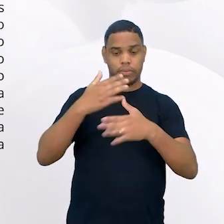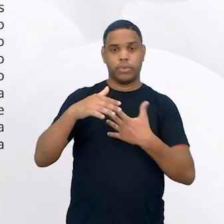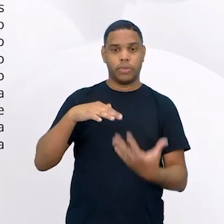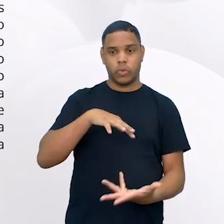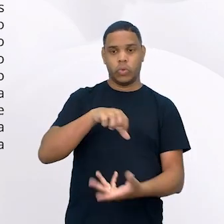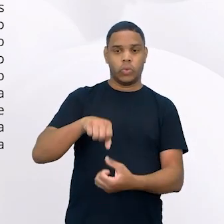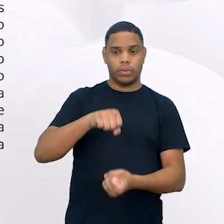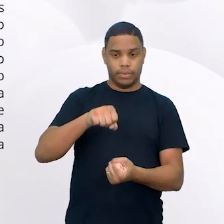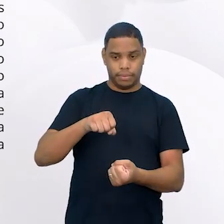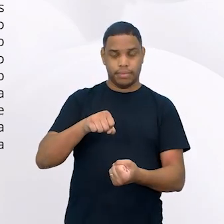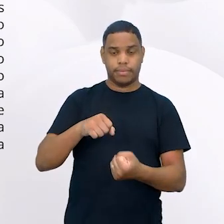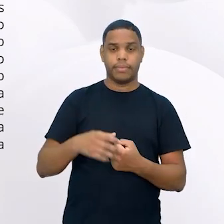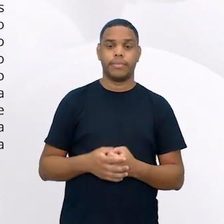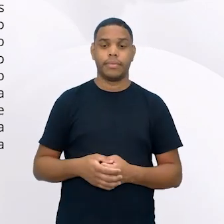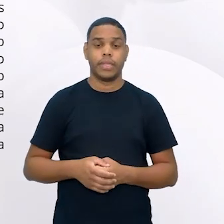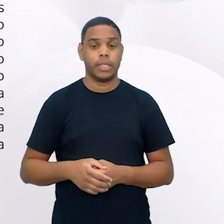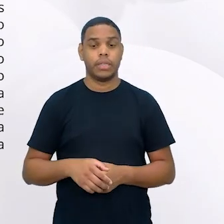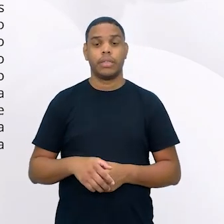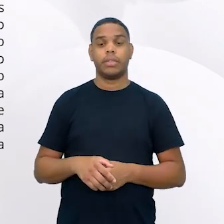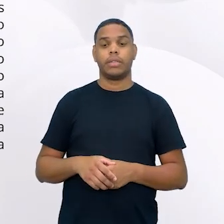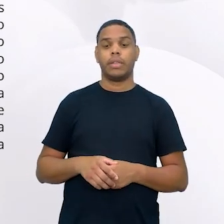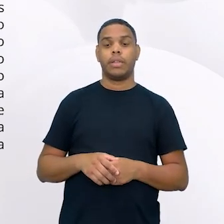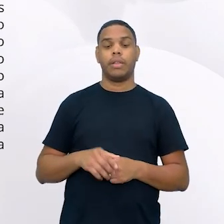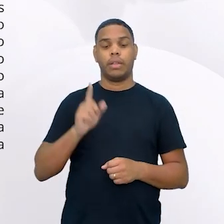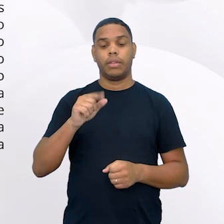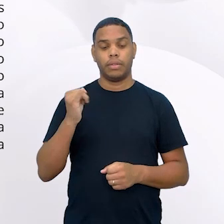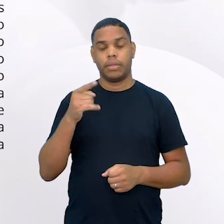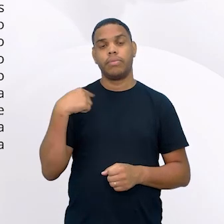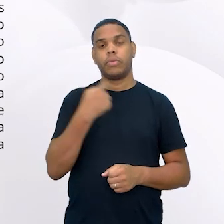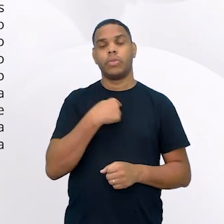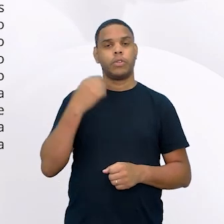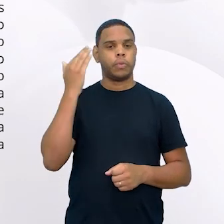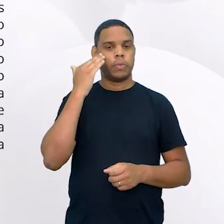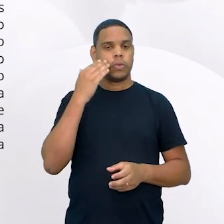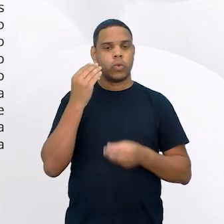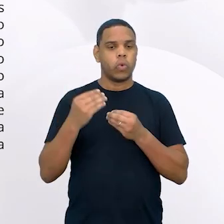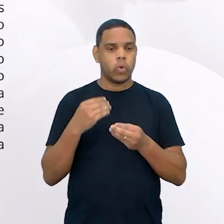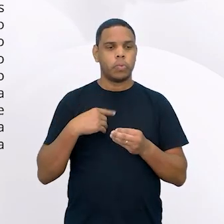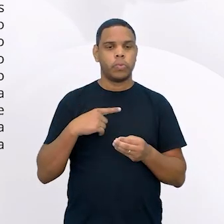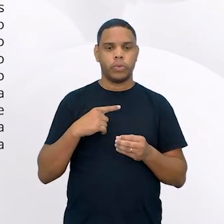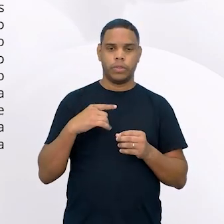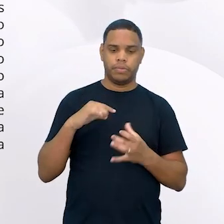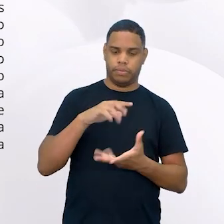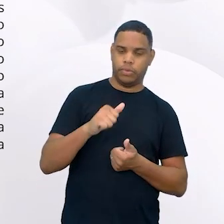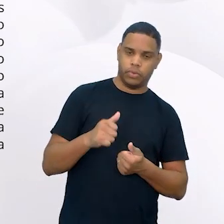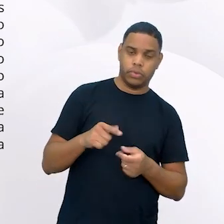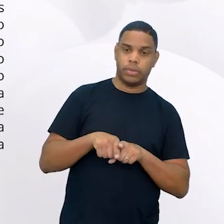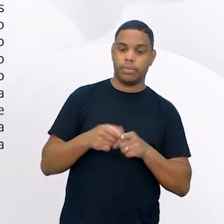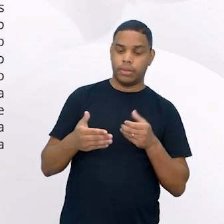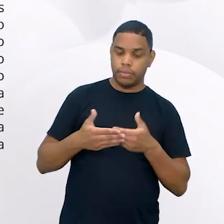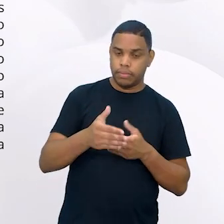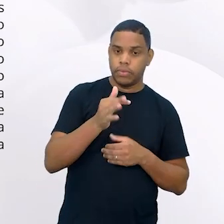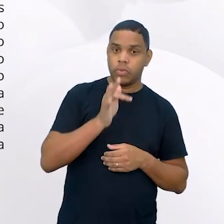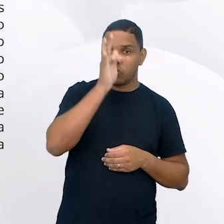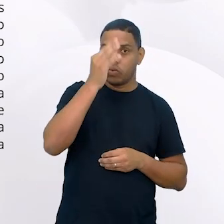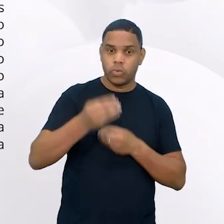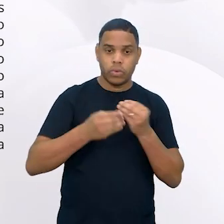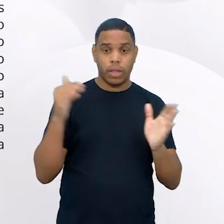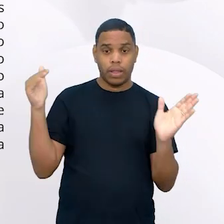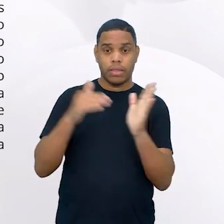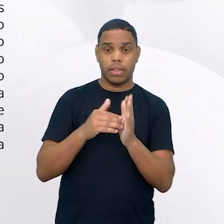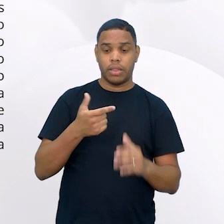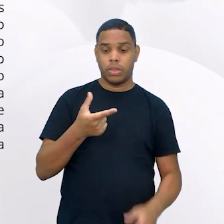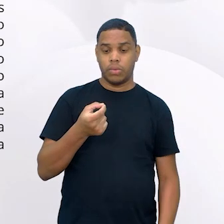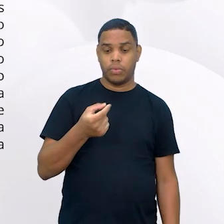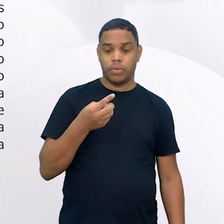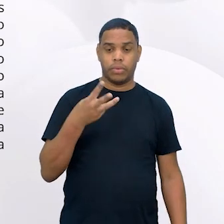Isso é uma ferramenta, né, para a gente entender em que estágio a gente está e para onde a gente tem que chegar até